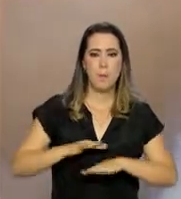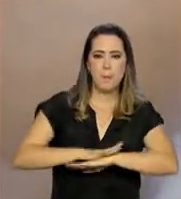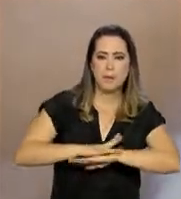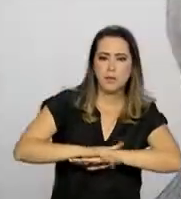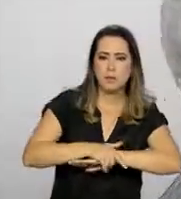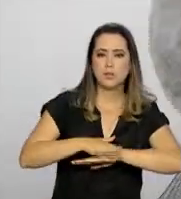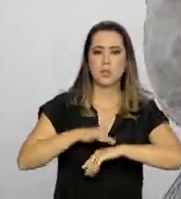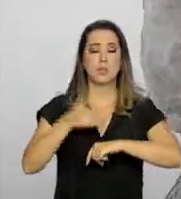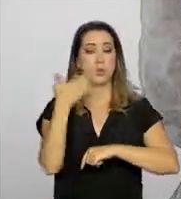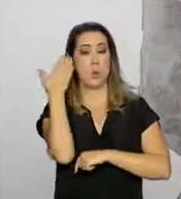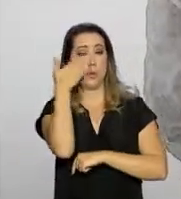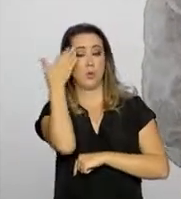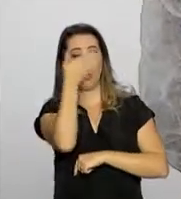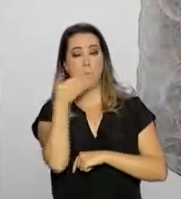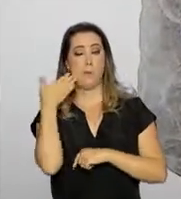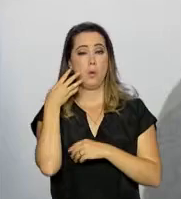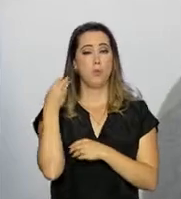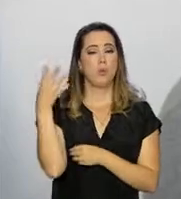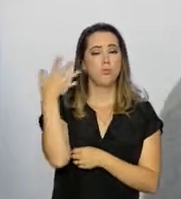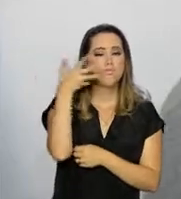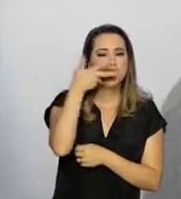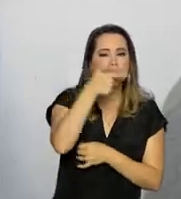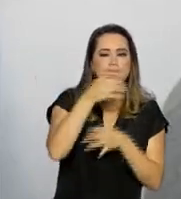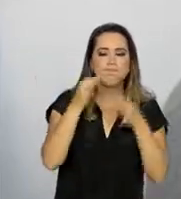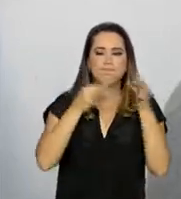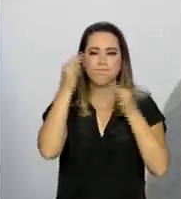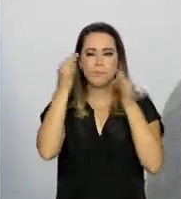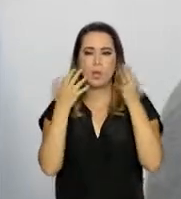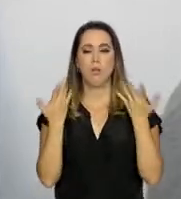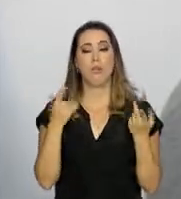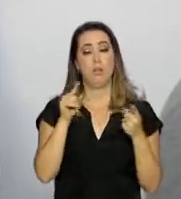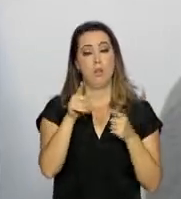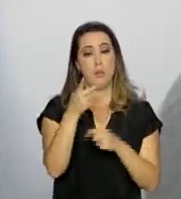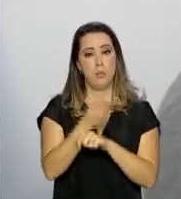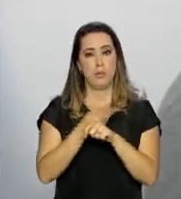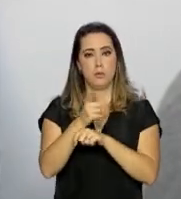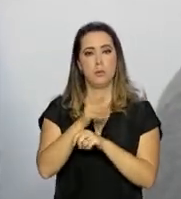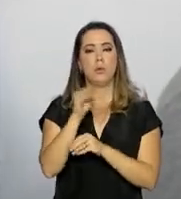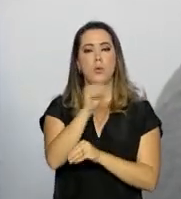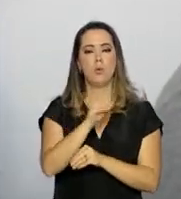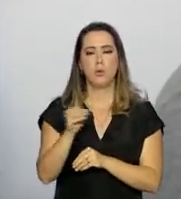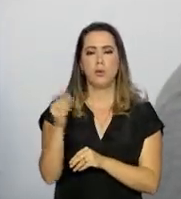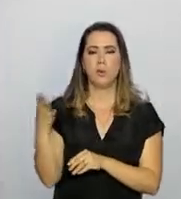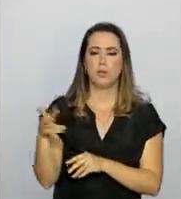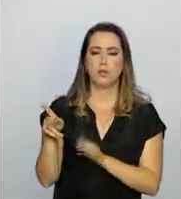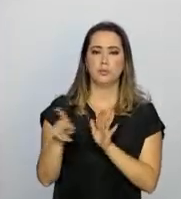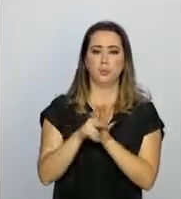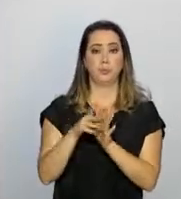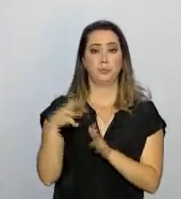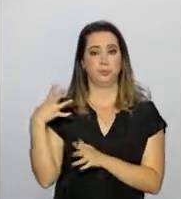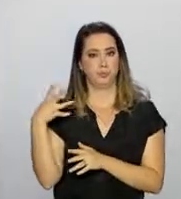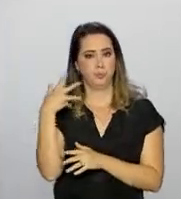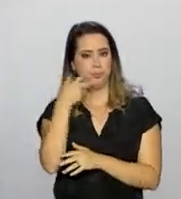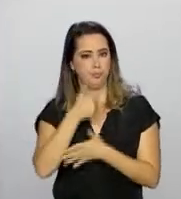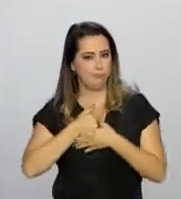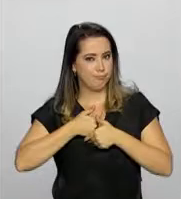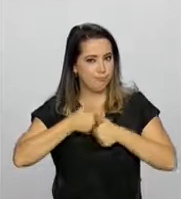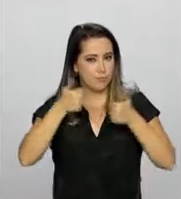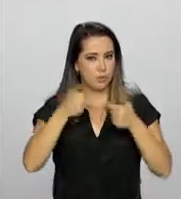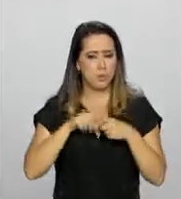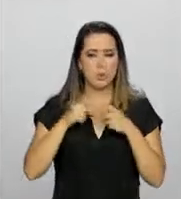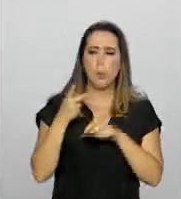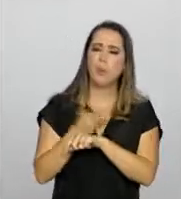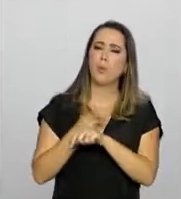de pele tratamentos estéticos procedimentos procurados por quem gosta de cuidar do visual mas quando se vai atrás de um profissional